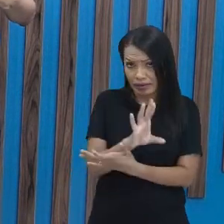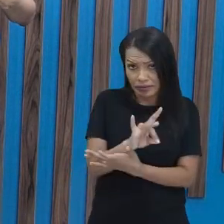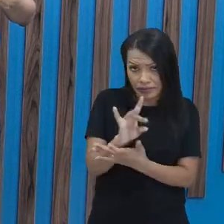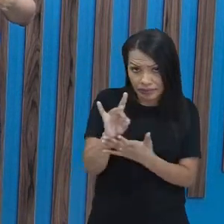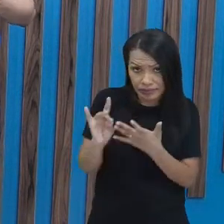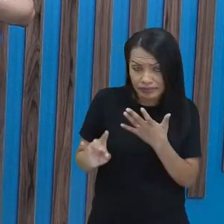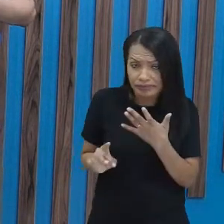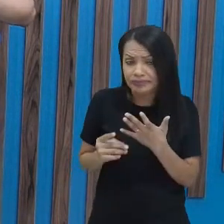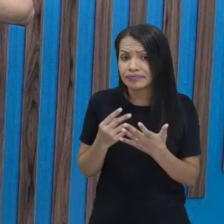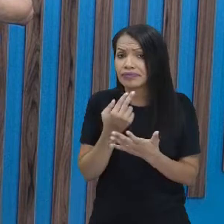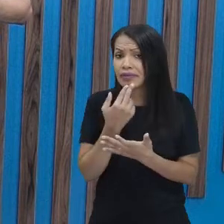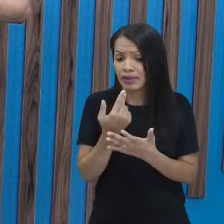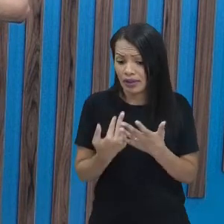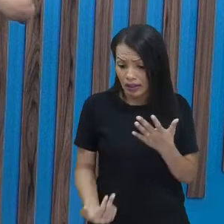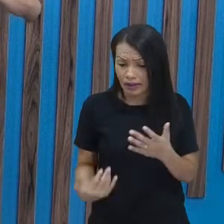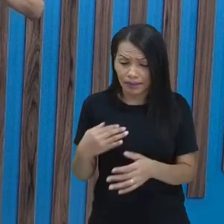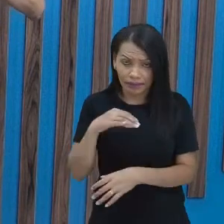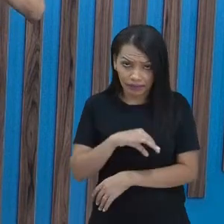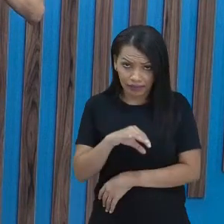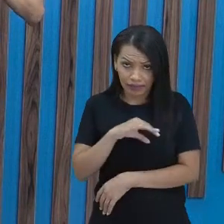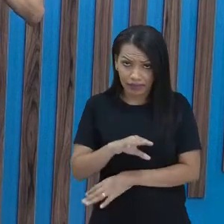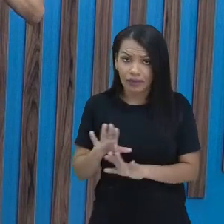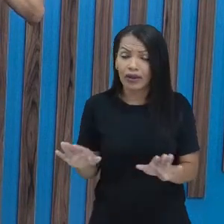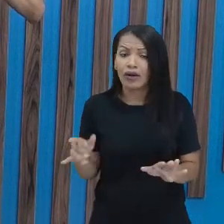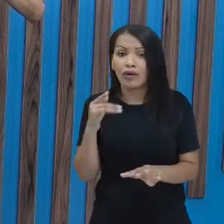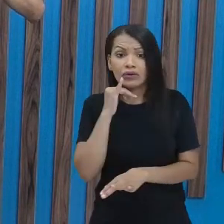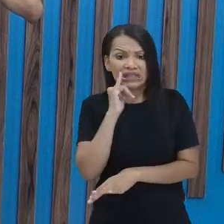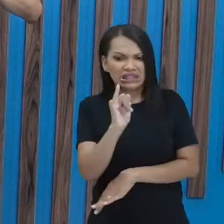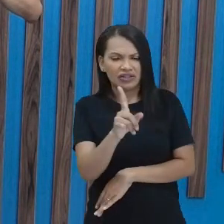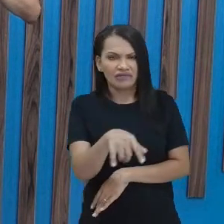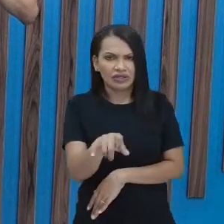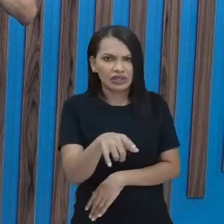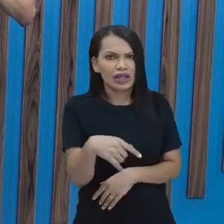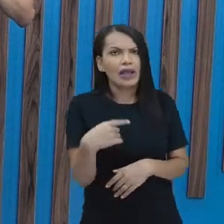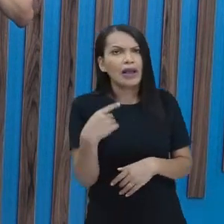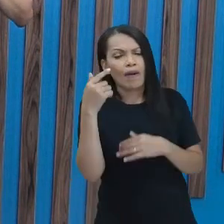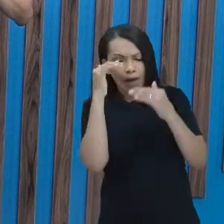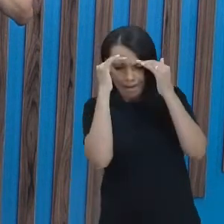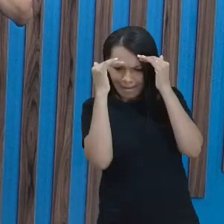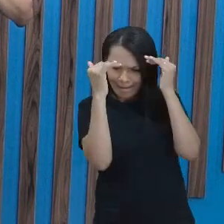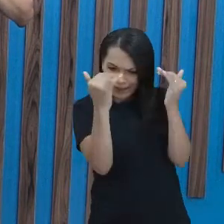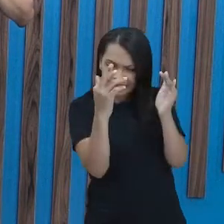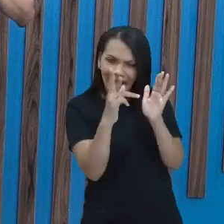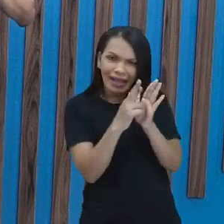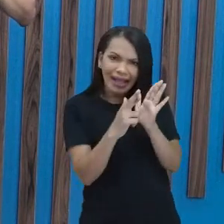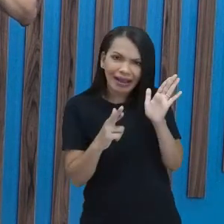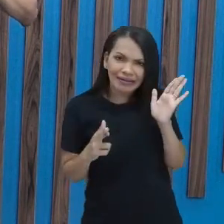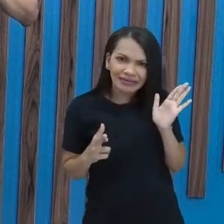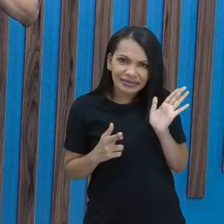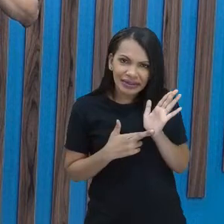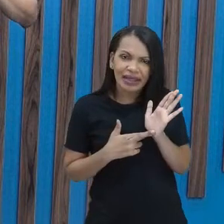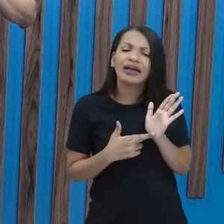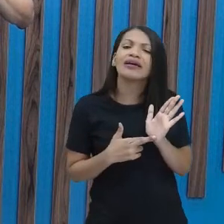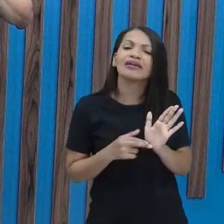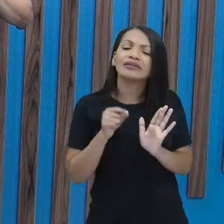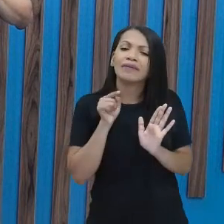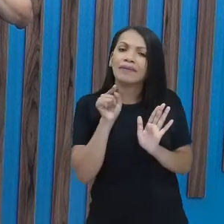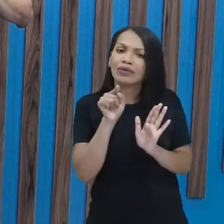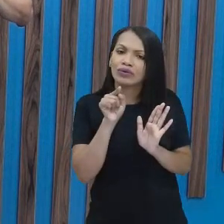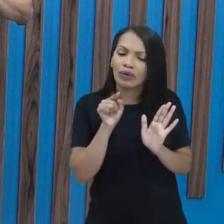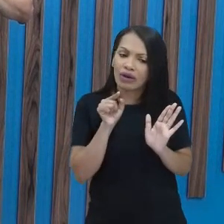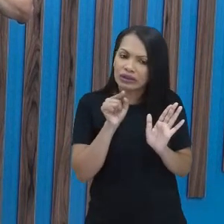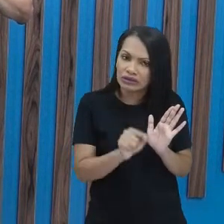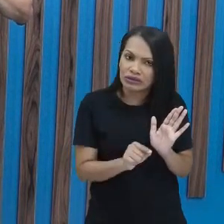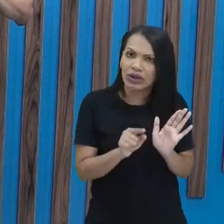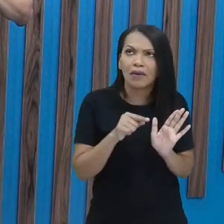detalhes, tá, da língua portuguesa, tá? Não estou dizendo que você não vai obedecer às regras de pontuação,